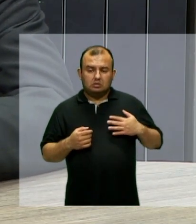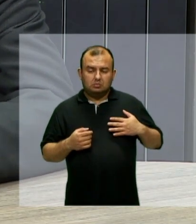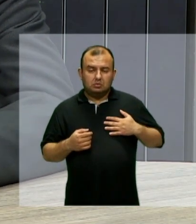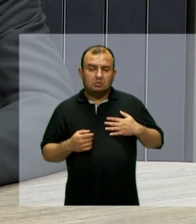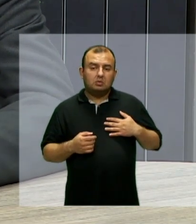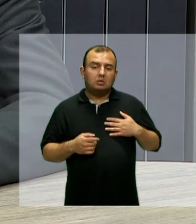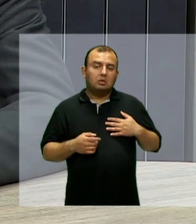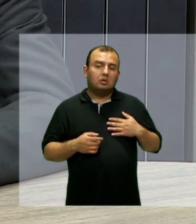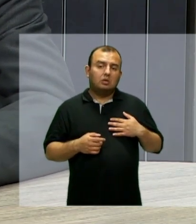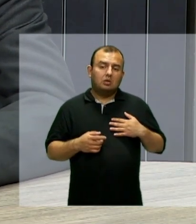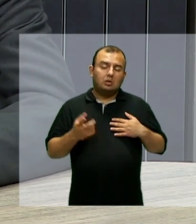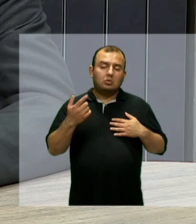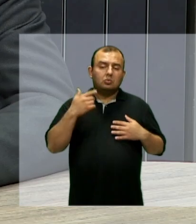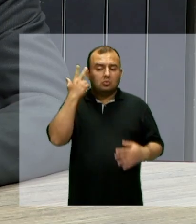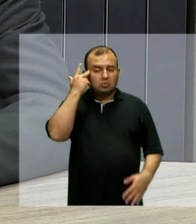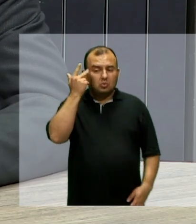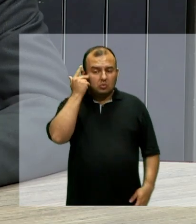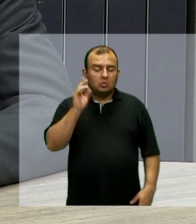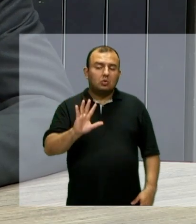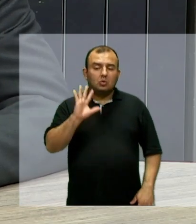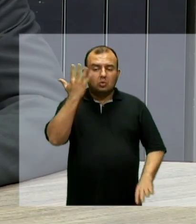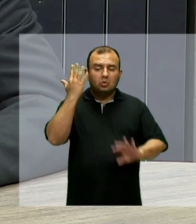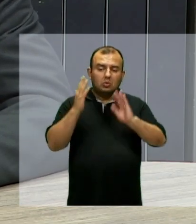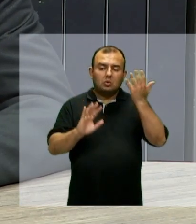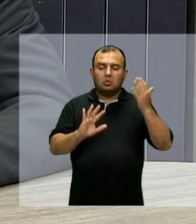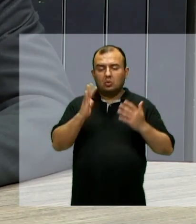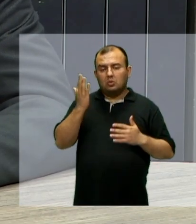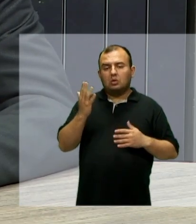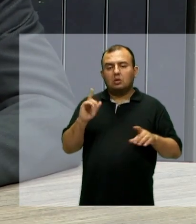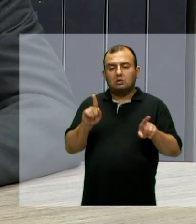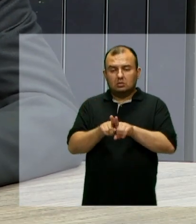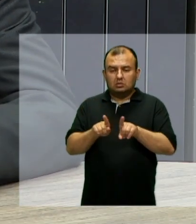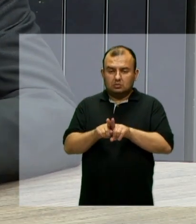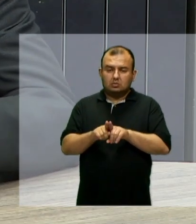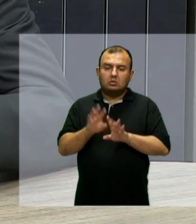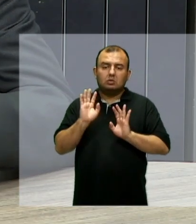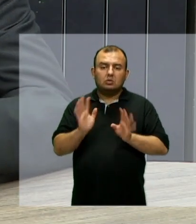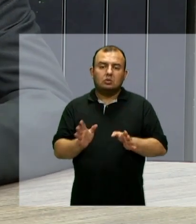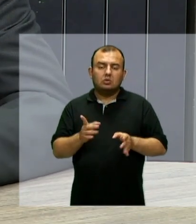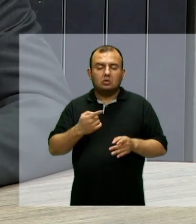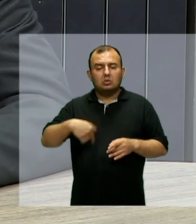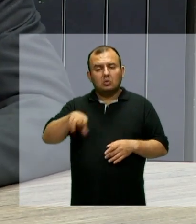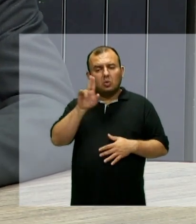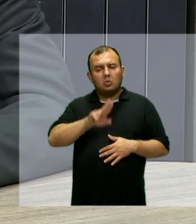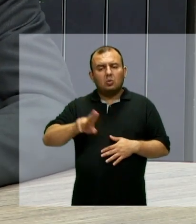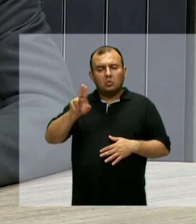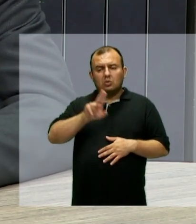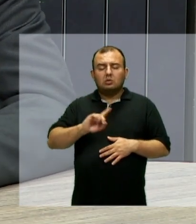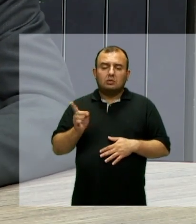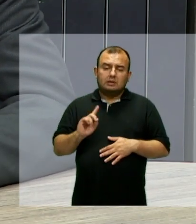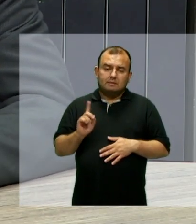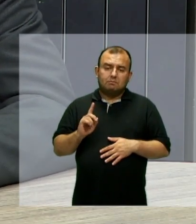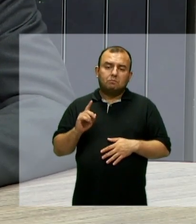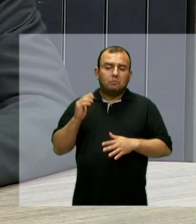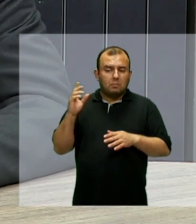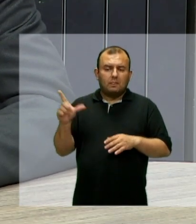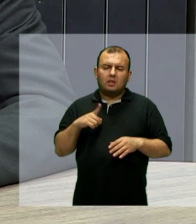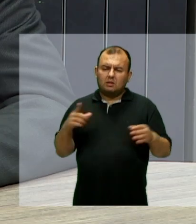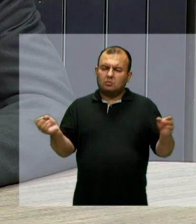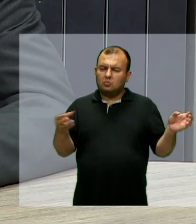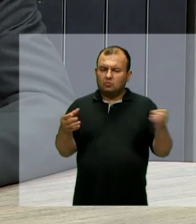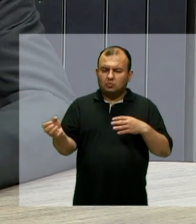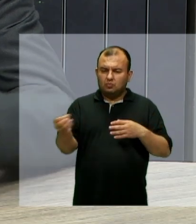Os esquemas convencionais que nós tínhamos, eles já não são tão usados, existem esquemas mais